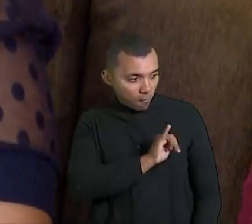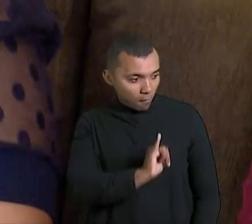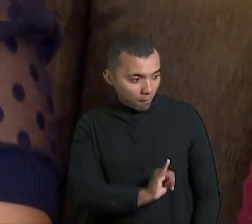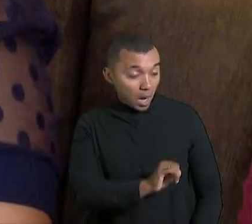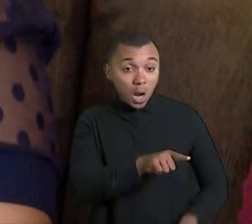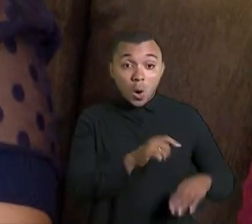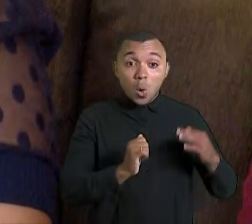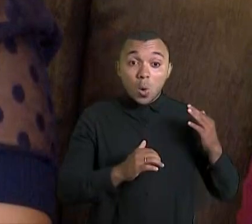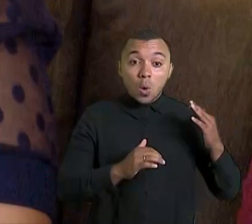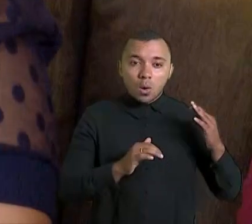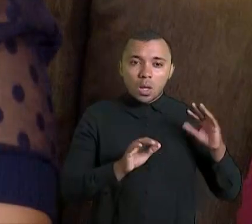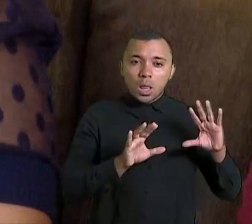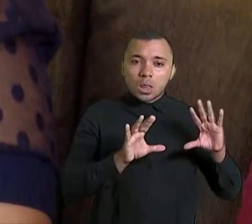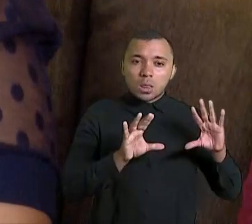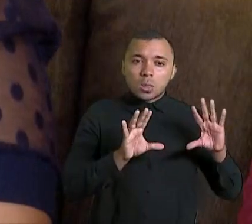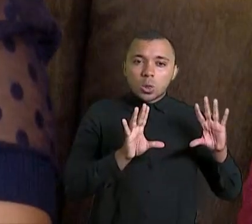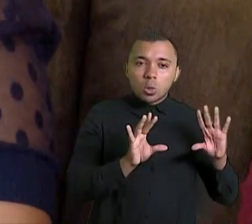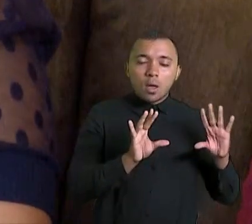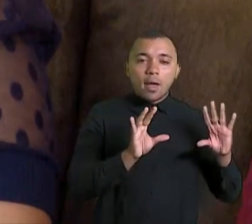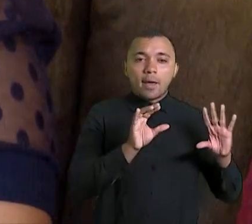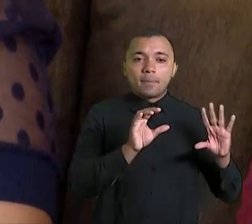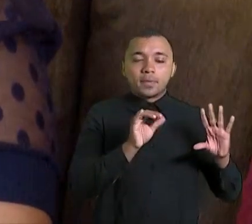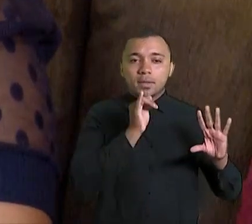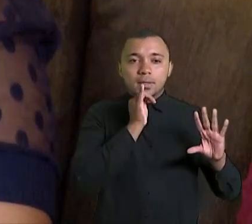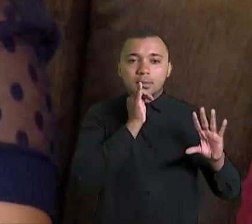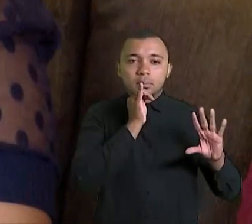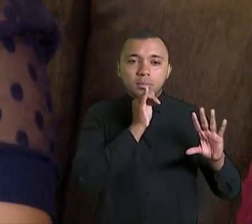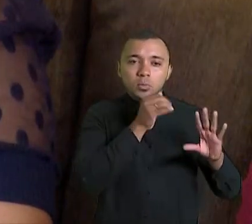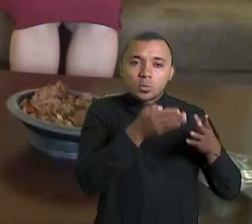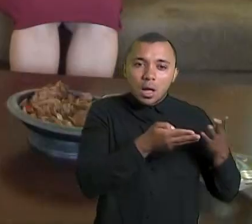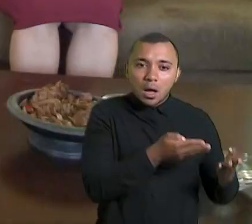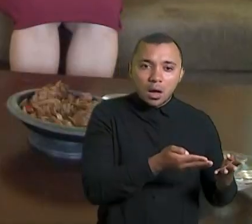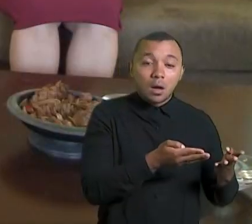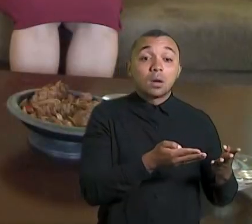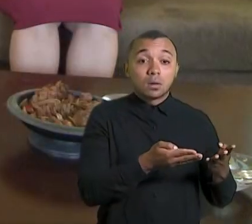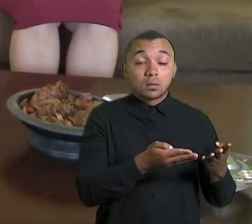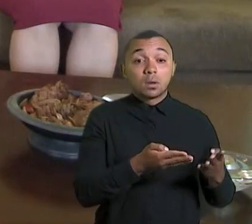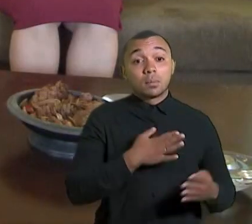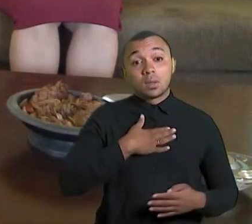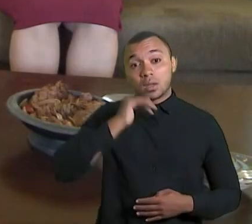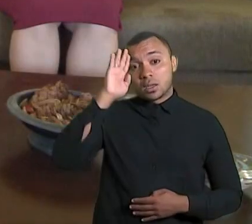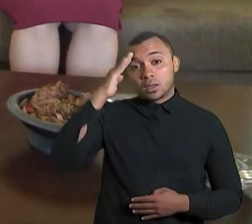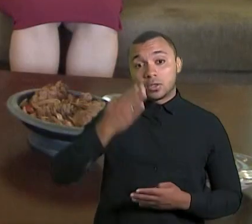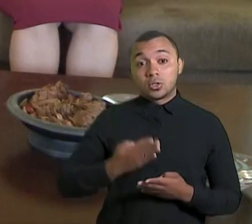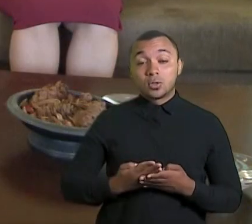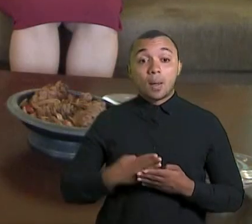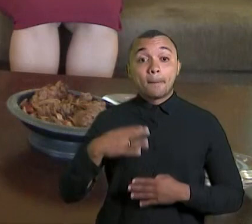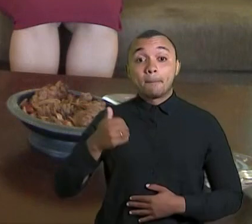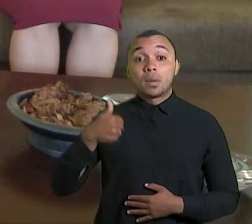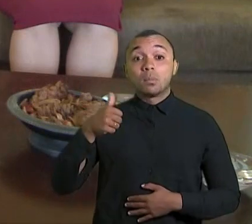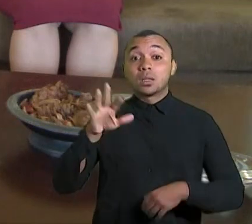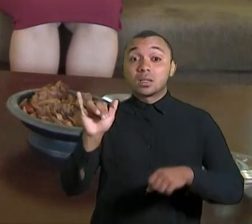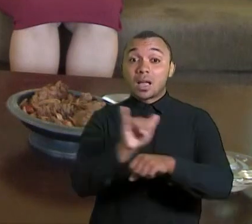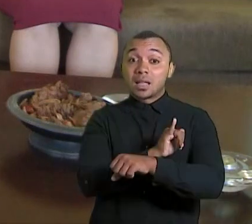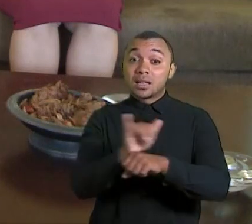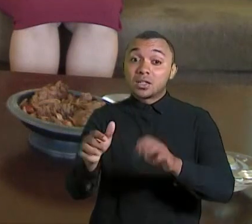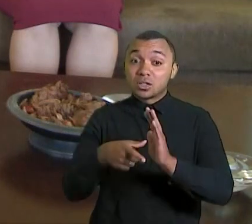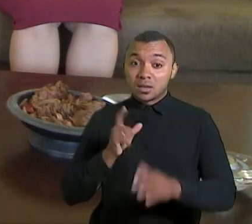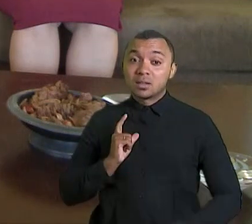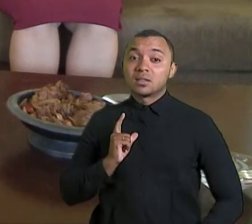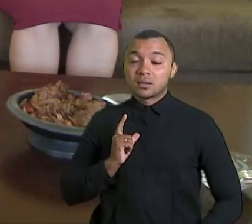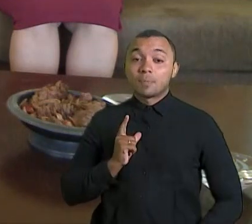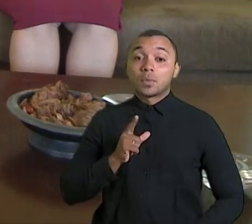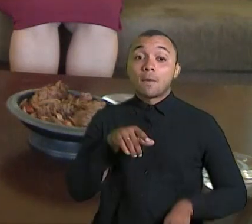seu exame vai aparecer em aparelho tal, em lugar tal. Então, eu acredito que o primeiro passo é treinar os